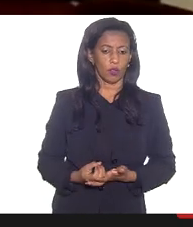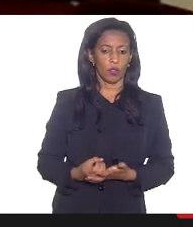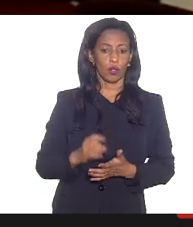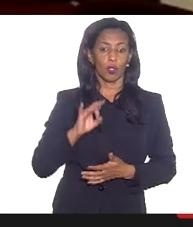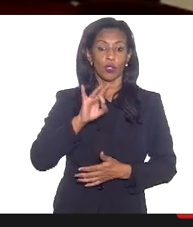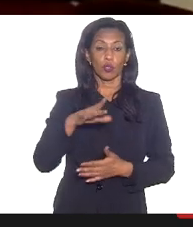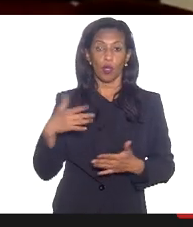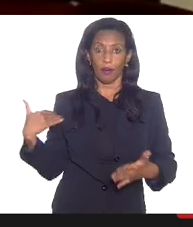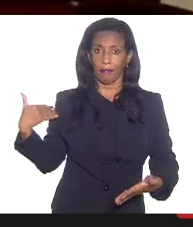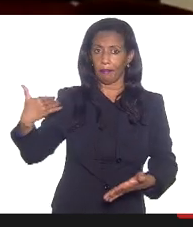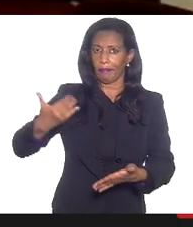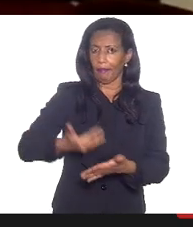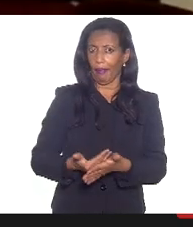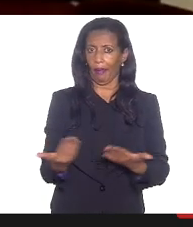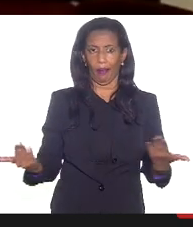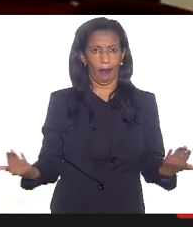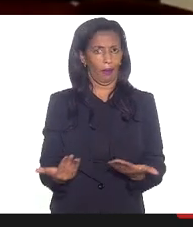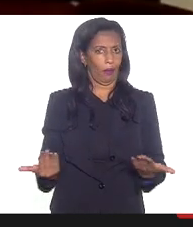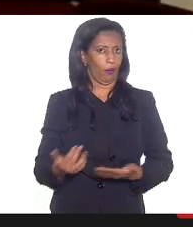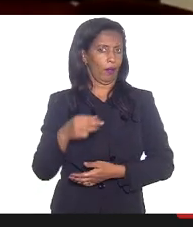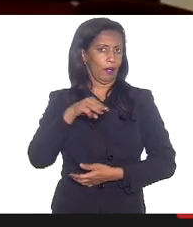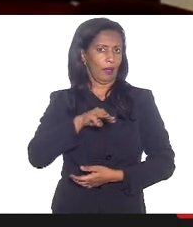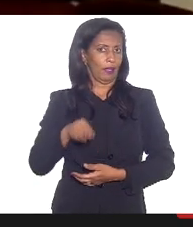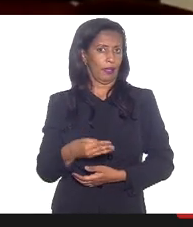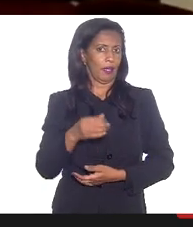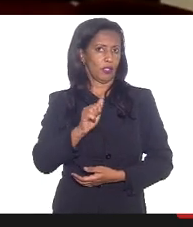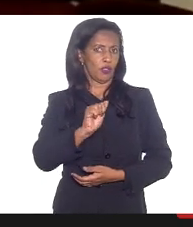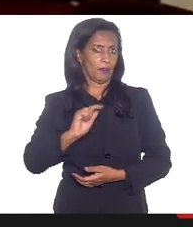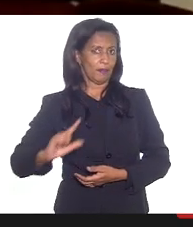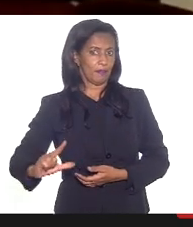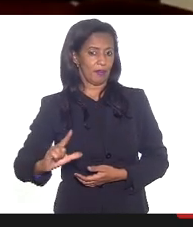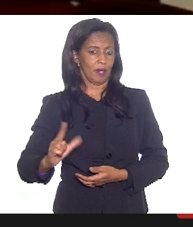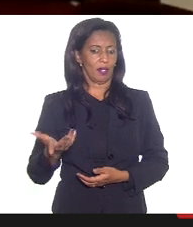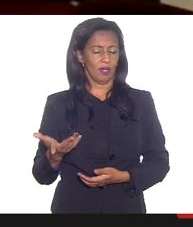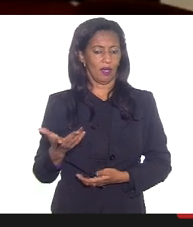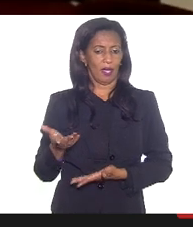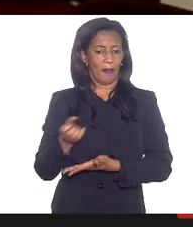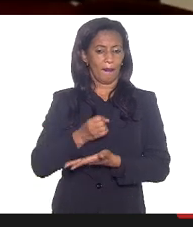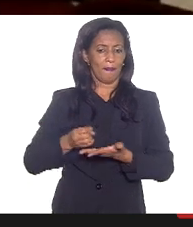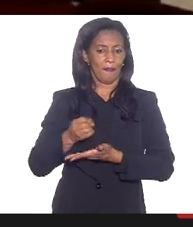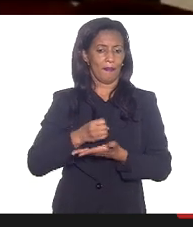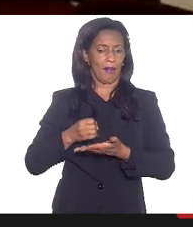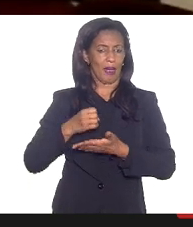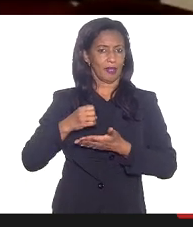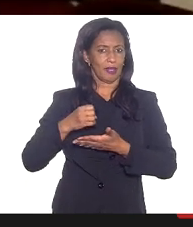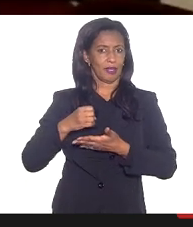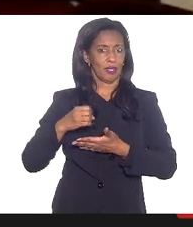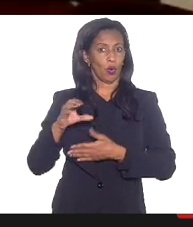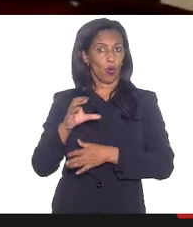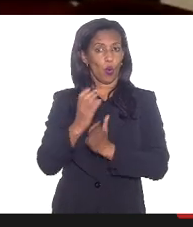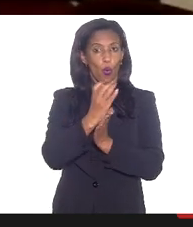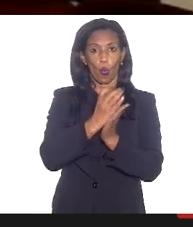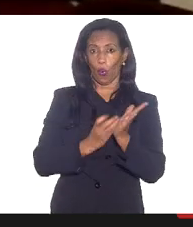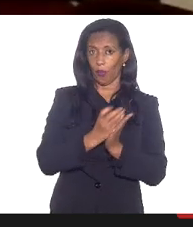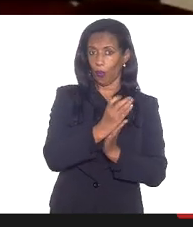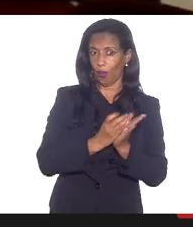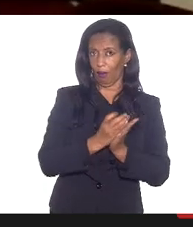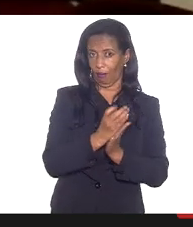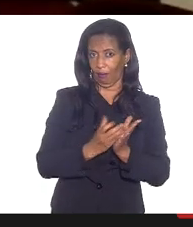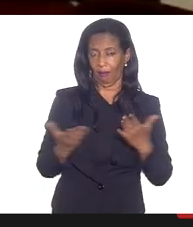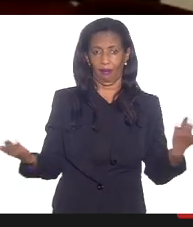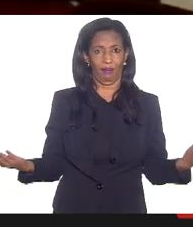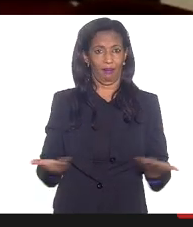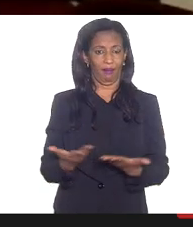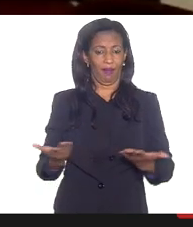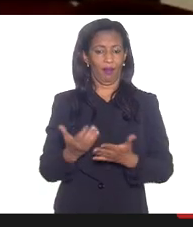até a presente data essas 3.000 horas eram de Base Nacional Comum Curricular. Logo, o